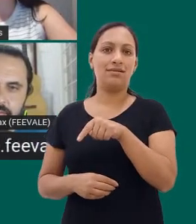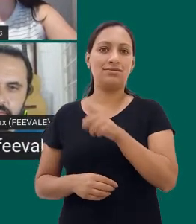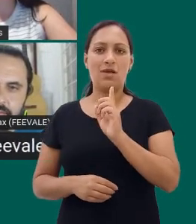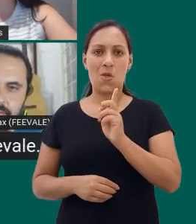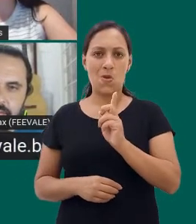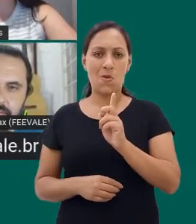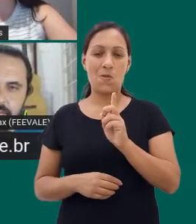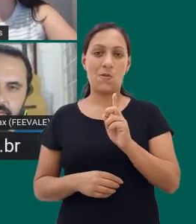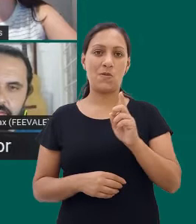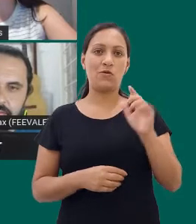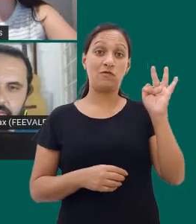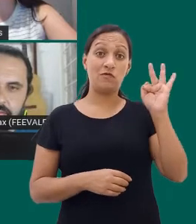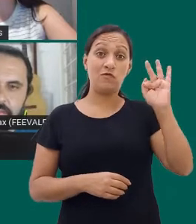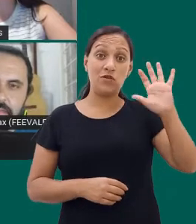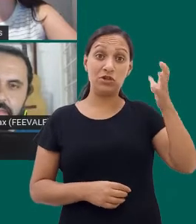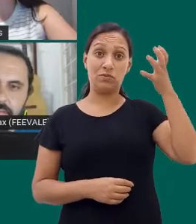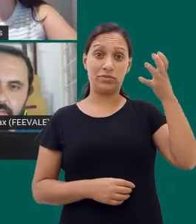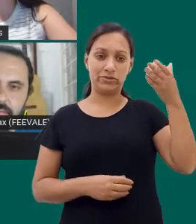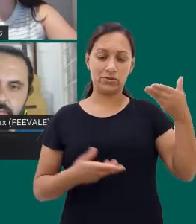fenômenos atuais são